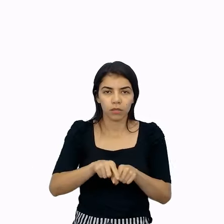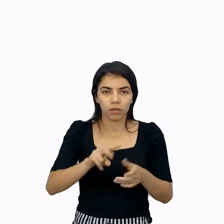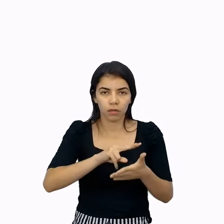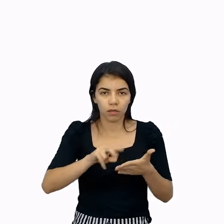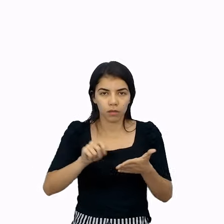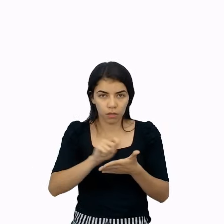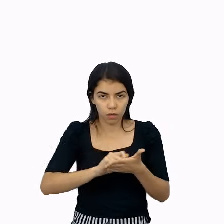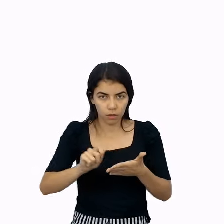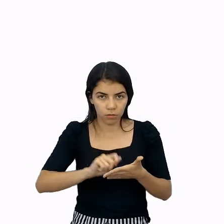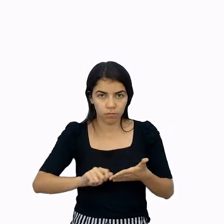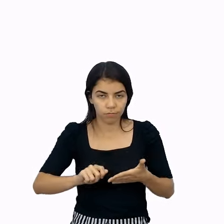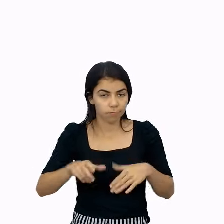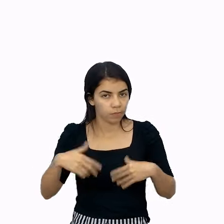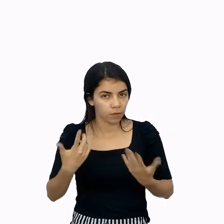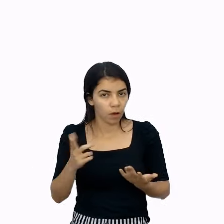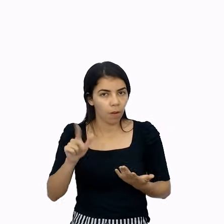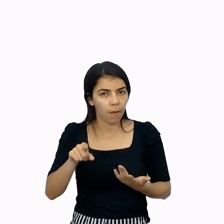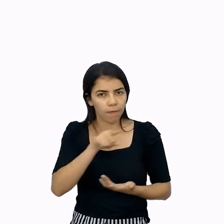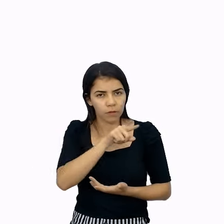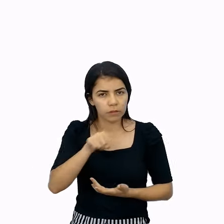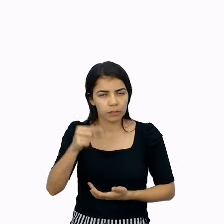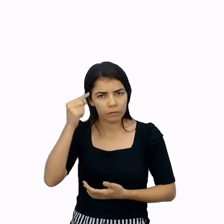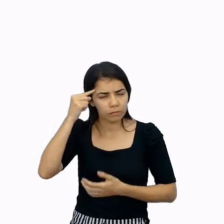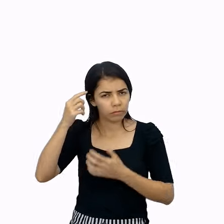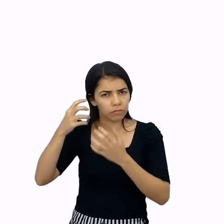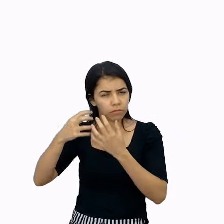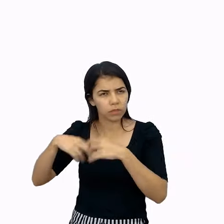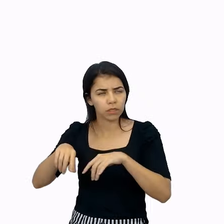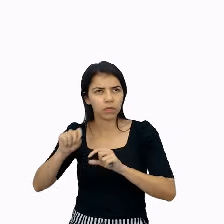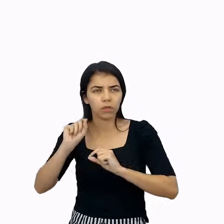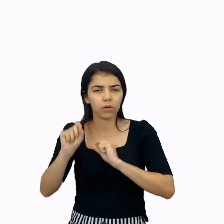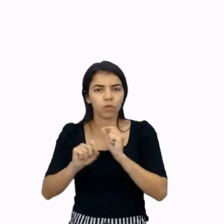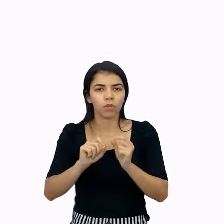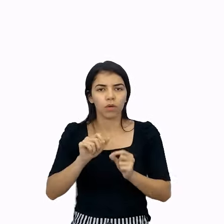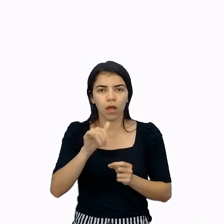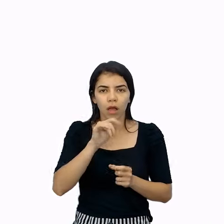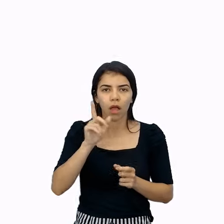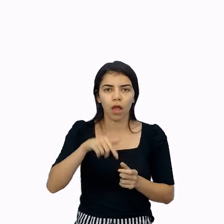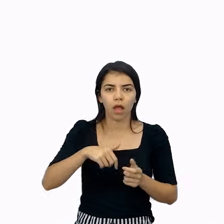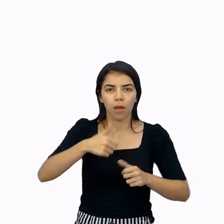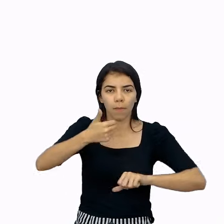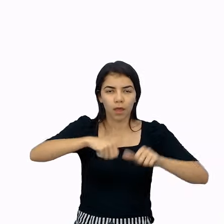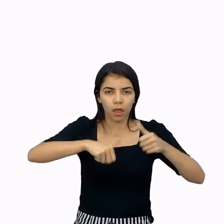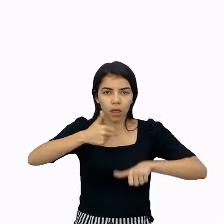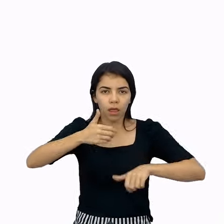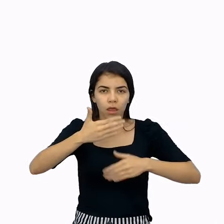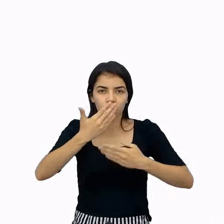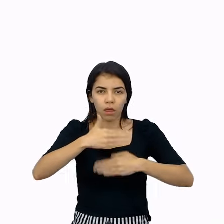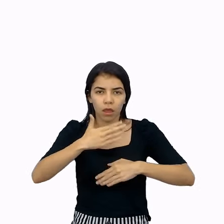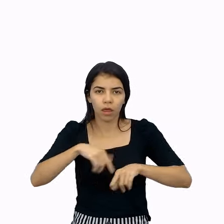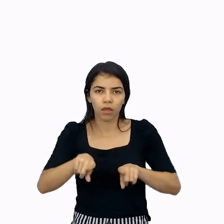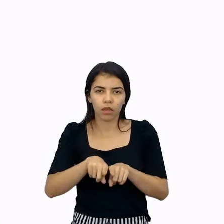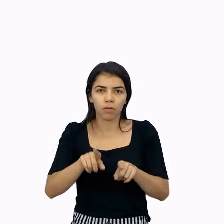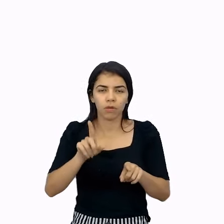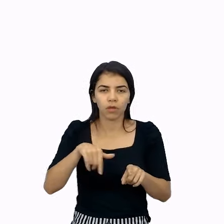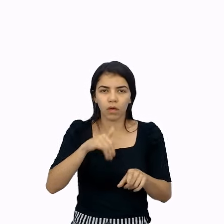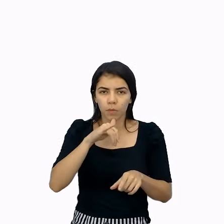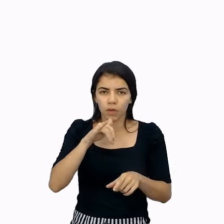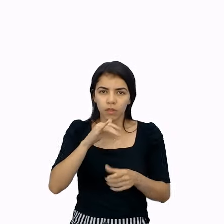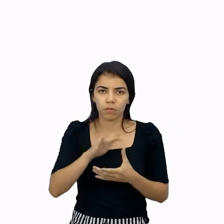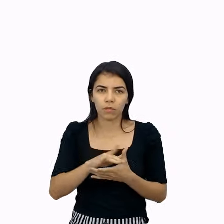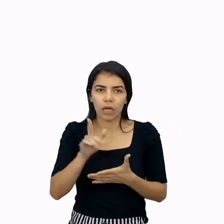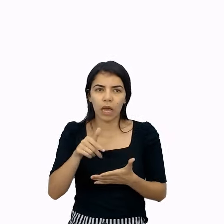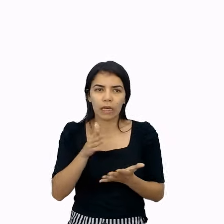e de escrita? Então, pensem, eu preciso criar critérios avaliativos? É necessário dar aqui